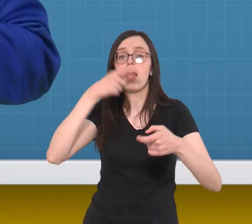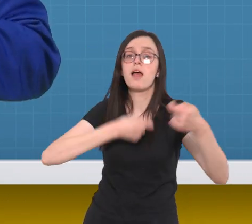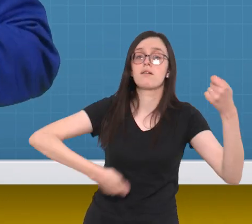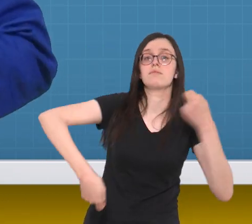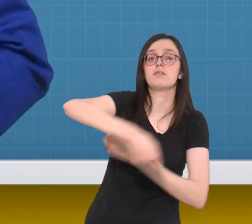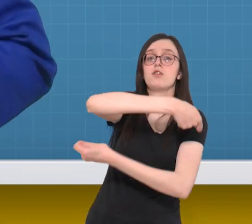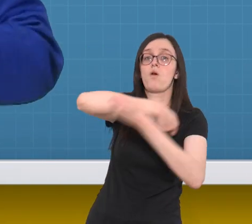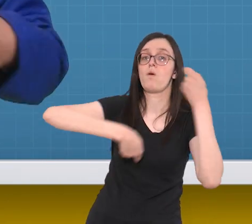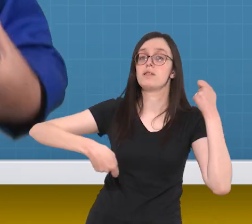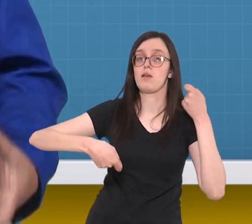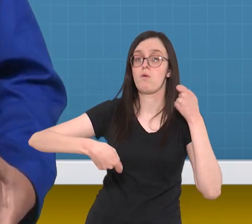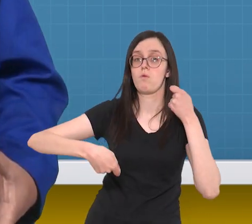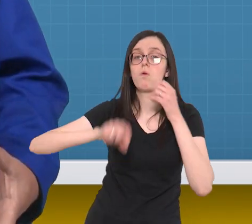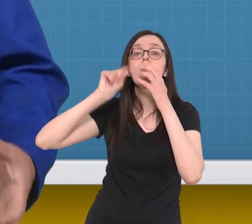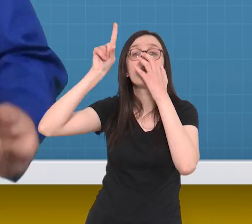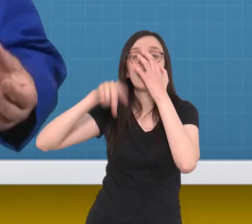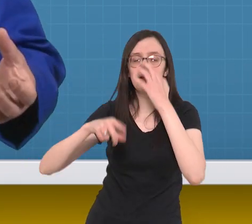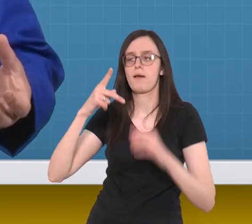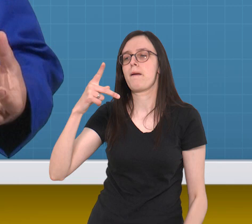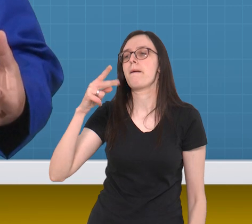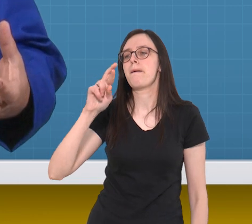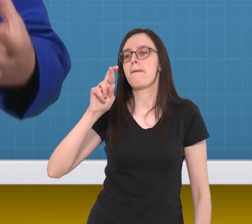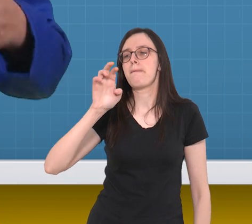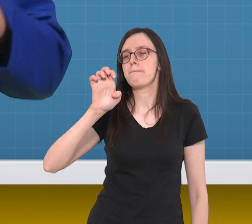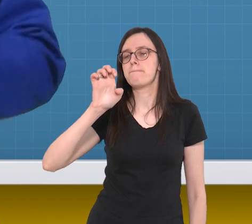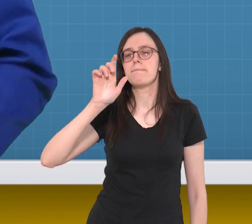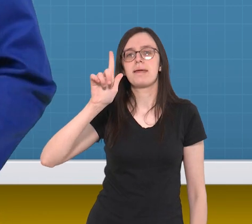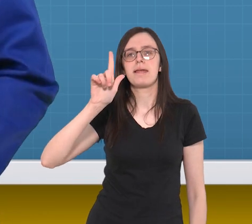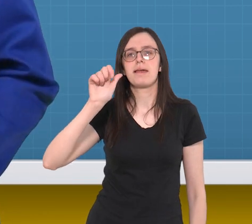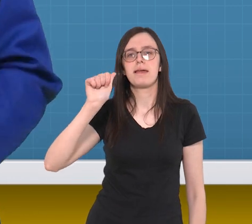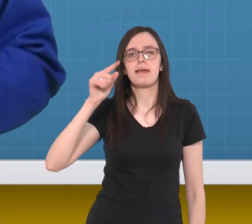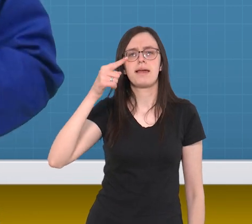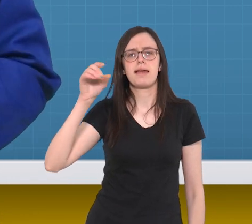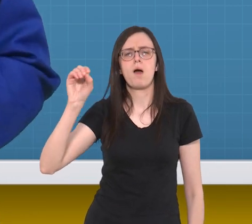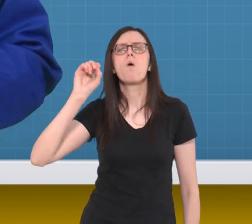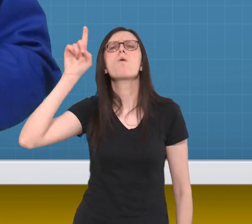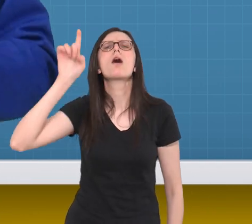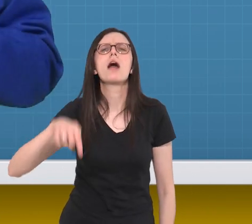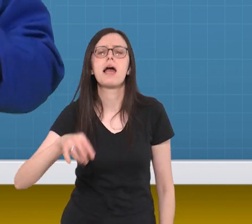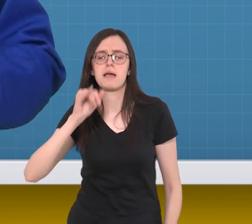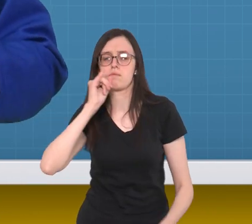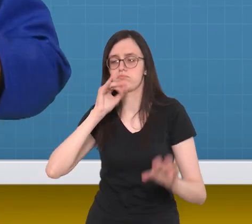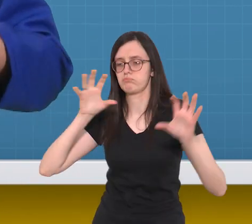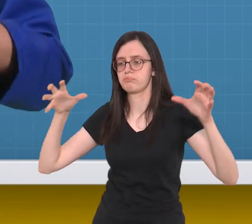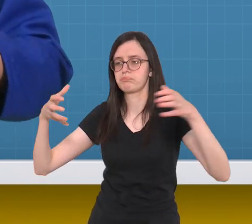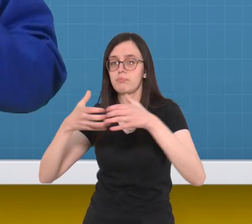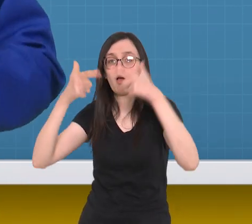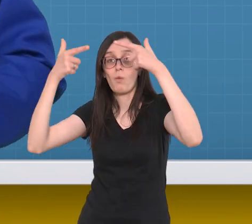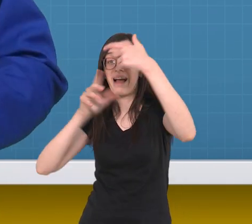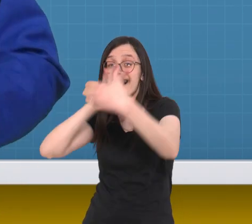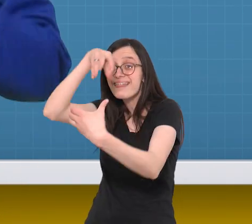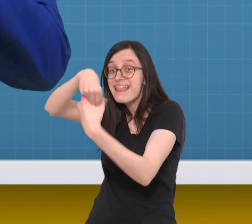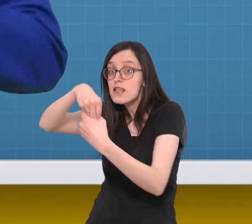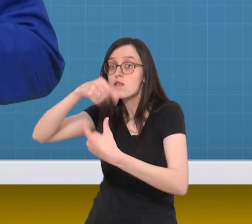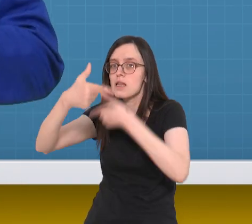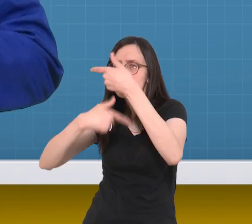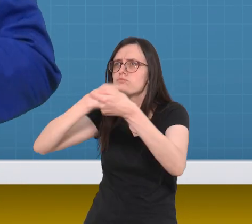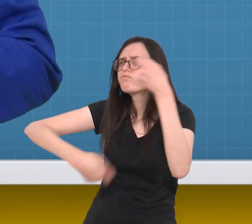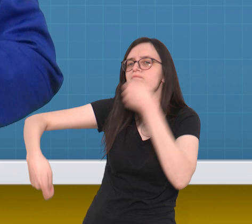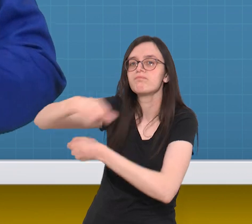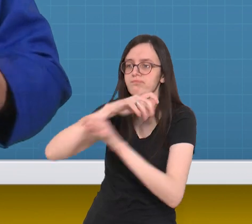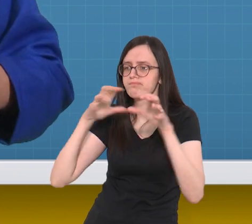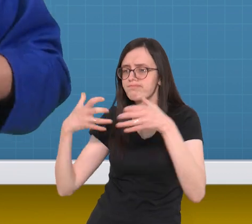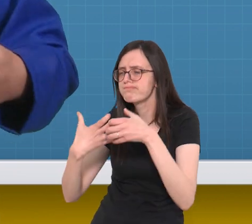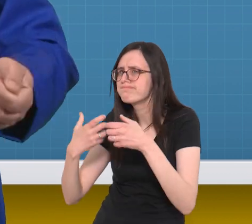pátio onde se fazem as negociações. Ele é o pregão. Pregão é o nome que recebe o estabelecimento dentro